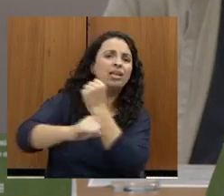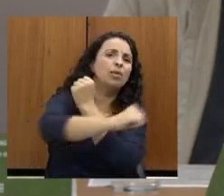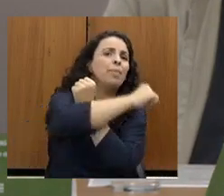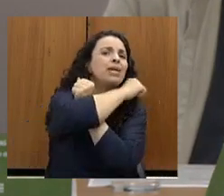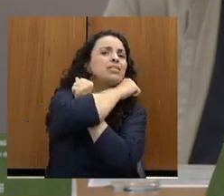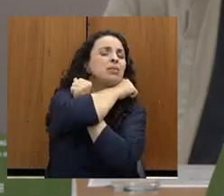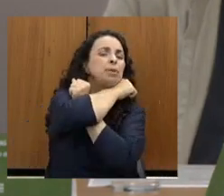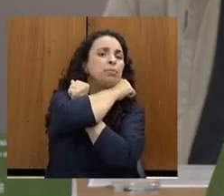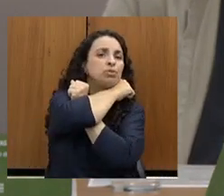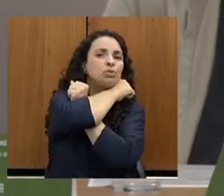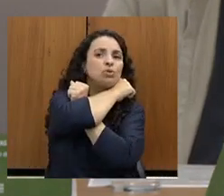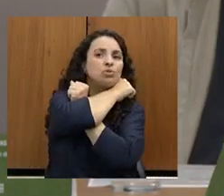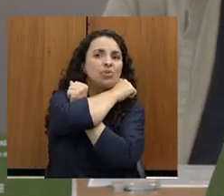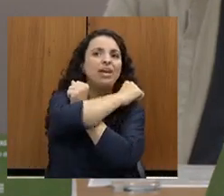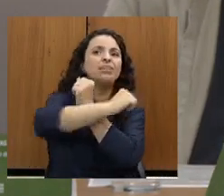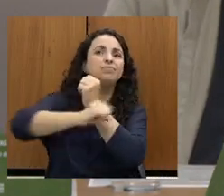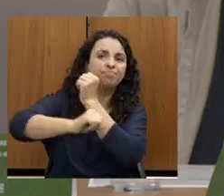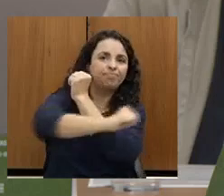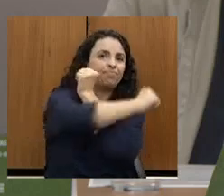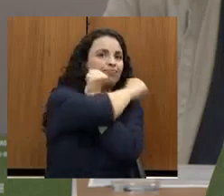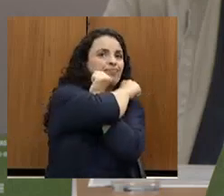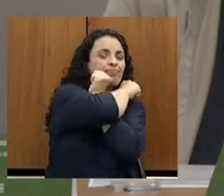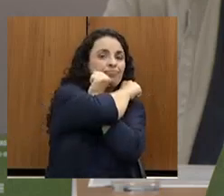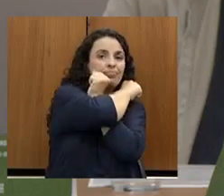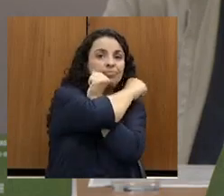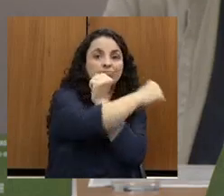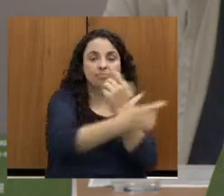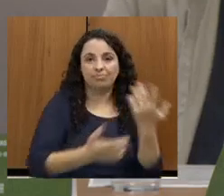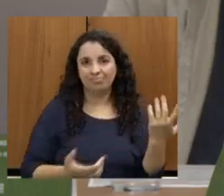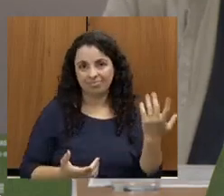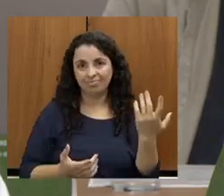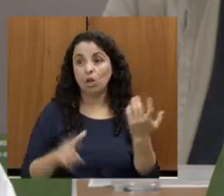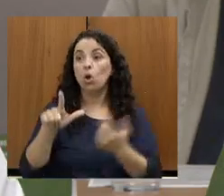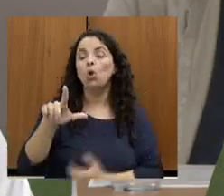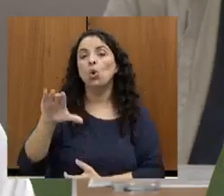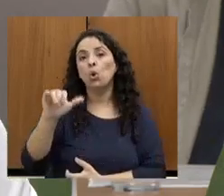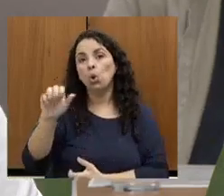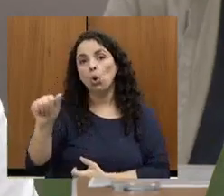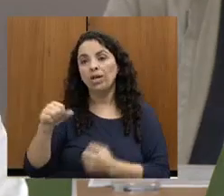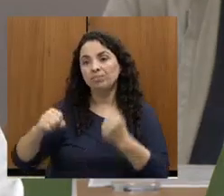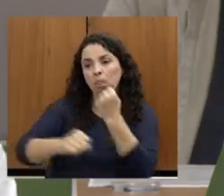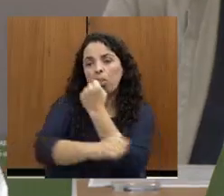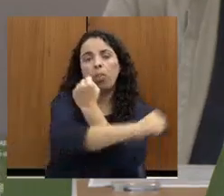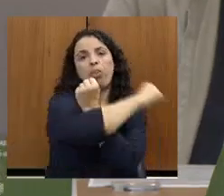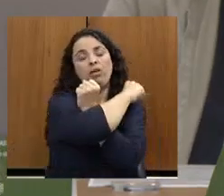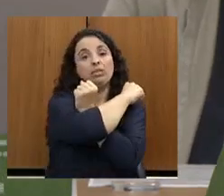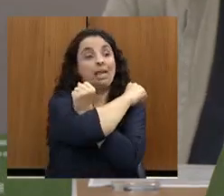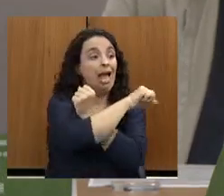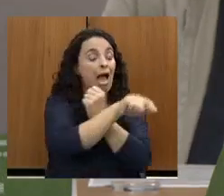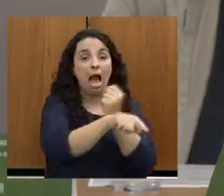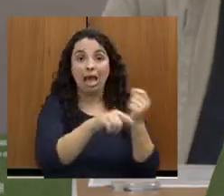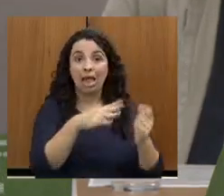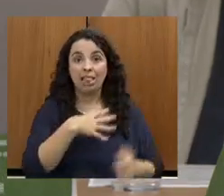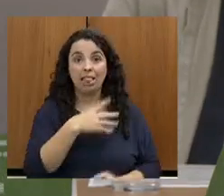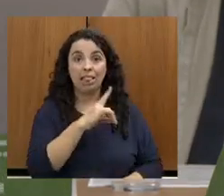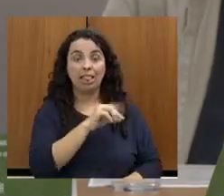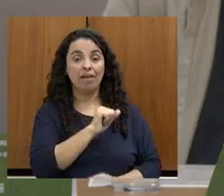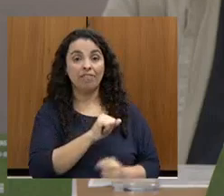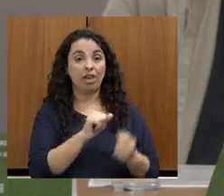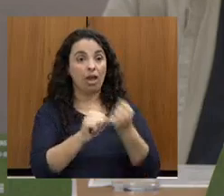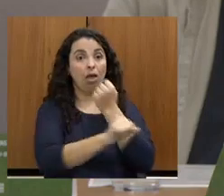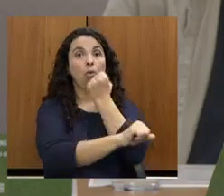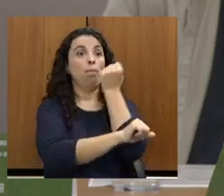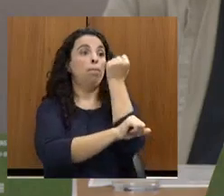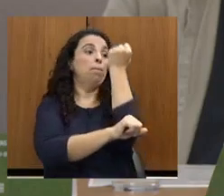O Lucas deu um mata-leão no Davi. O Davi cai de costas com força no chão, faz um barulho